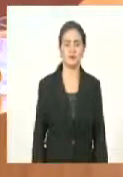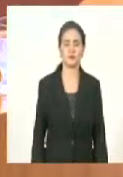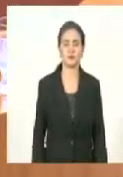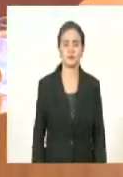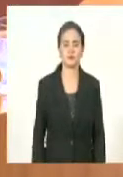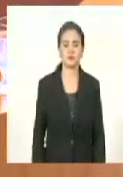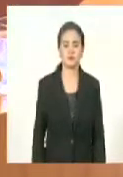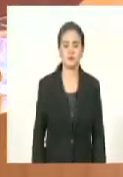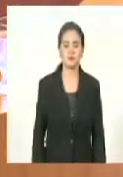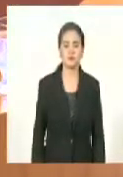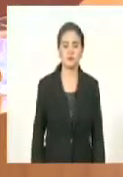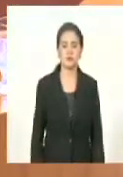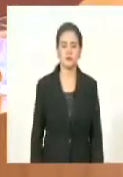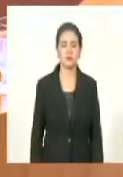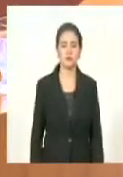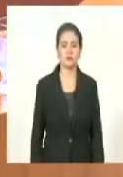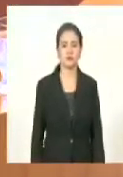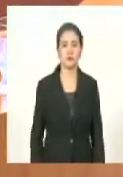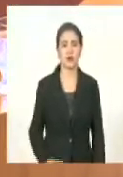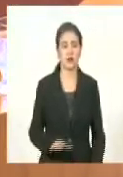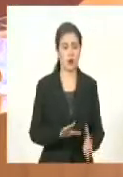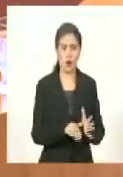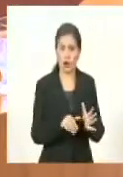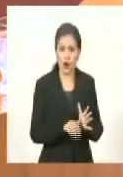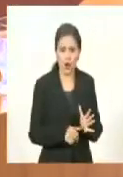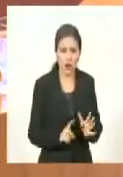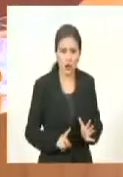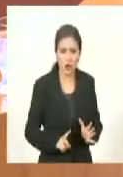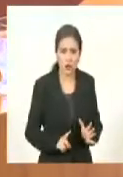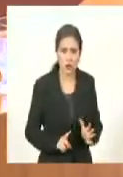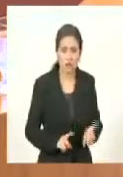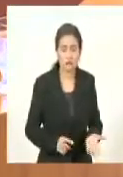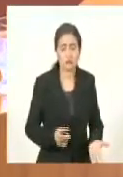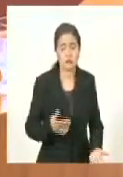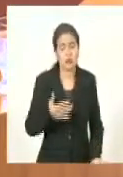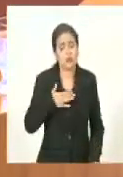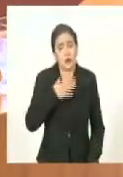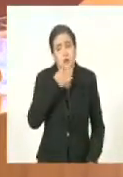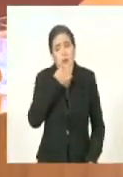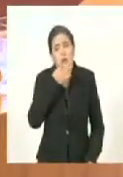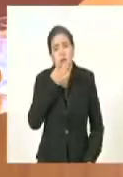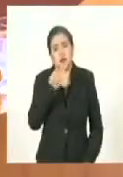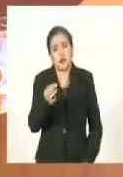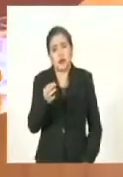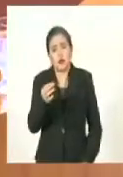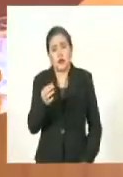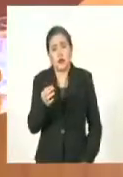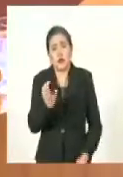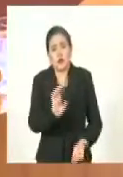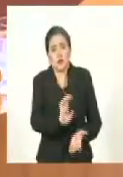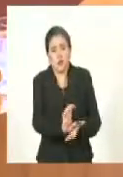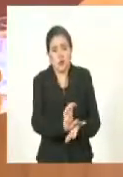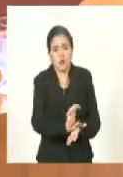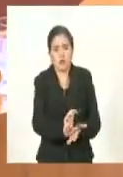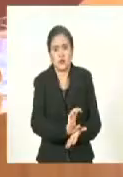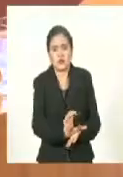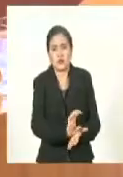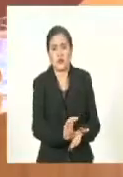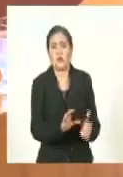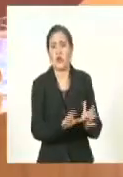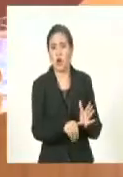Se isto não é corrupção, acho que o conceito de corrupção extrapolou o senso